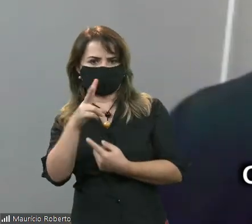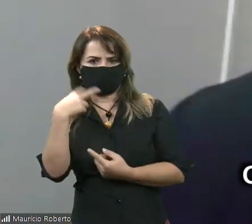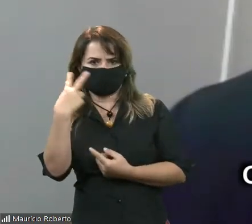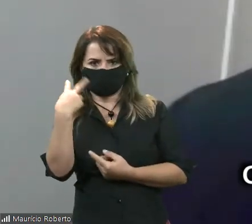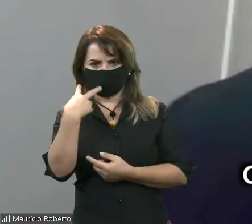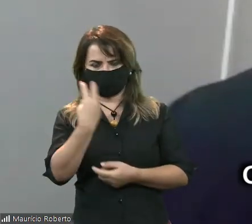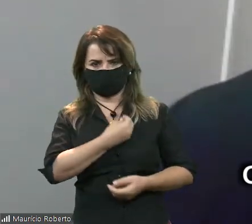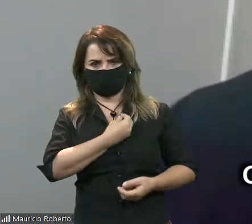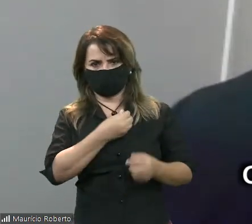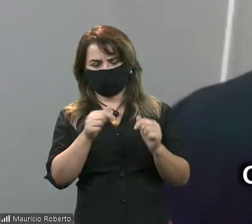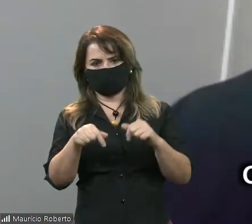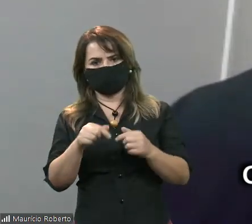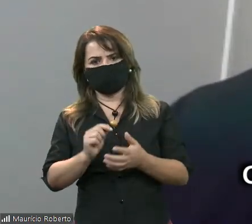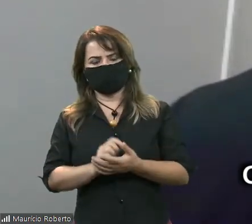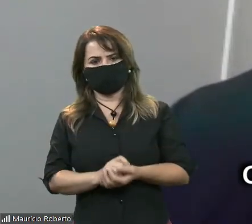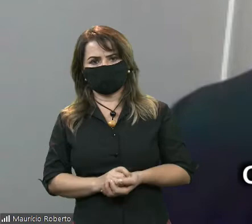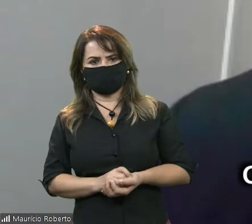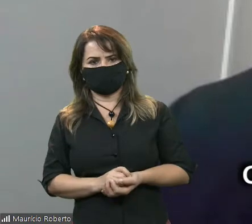e